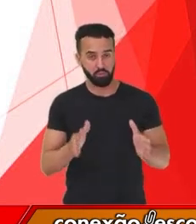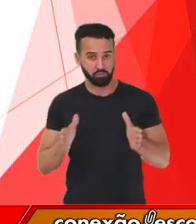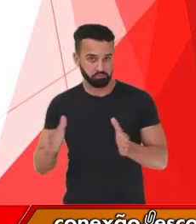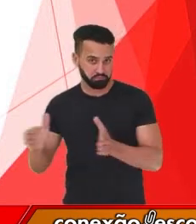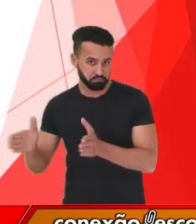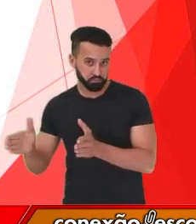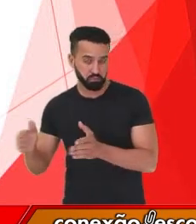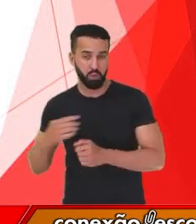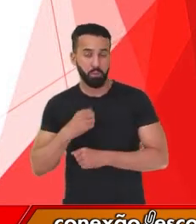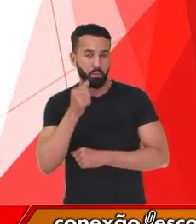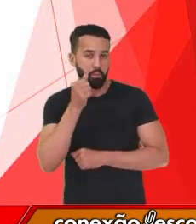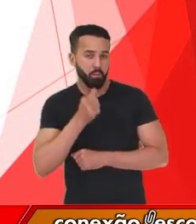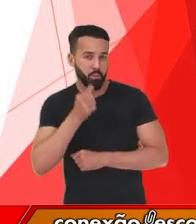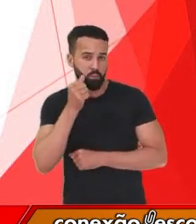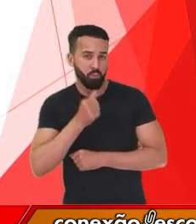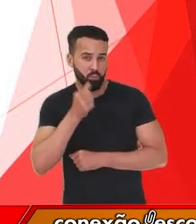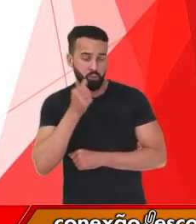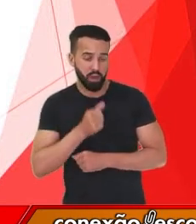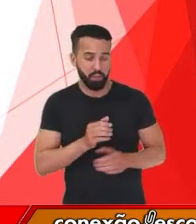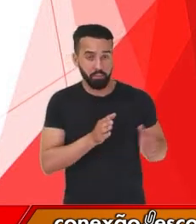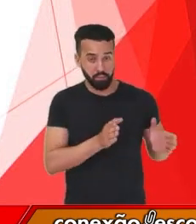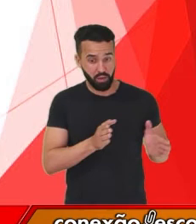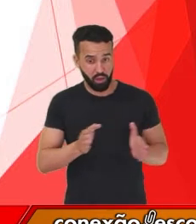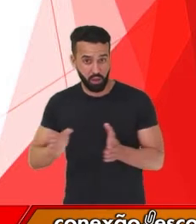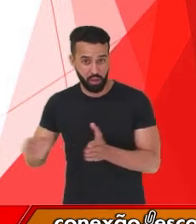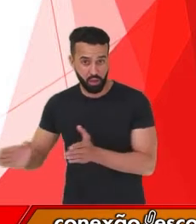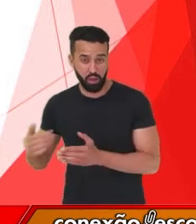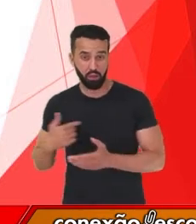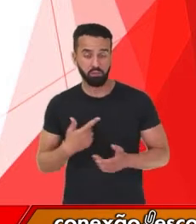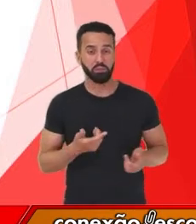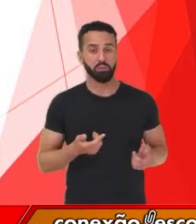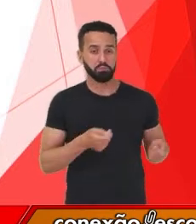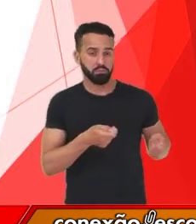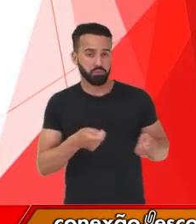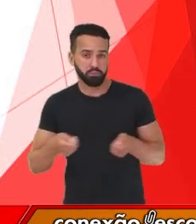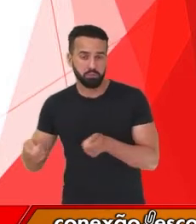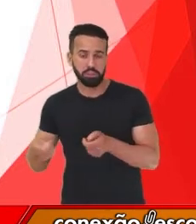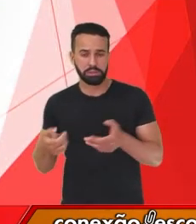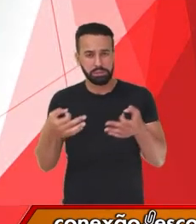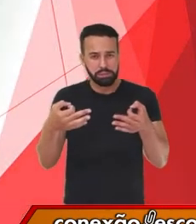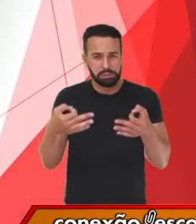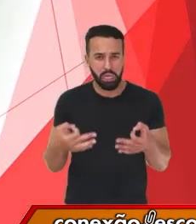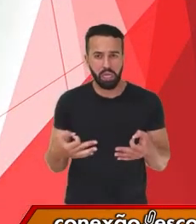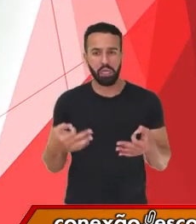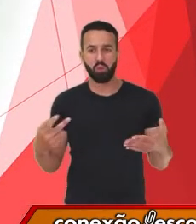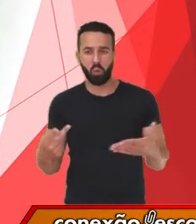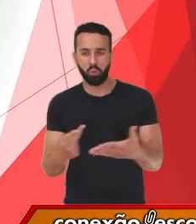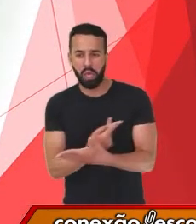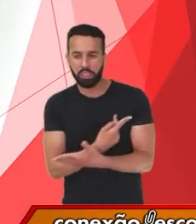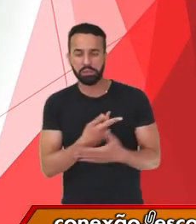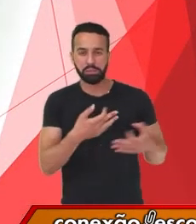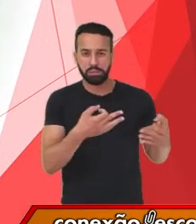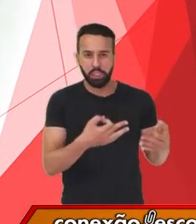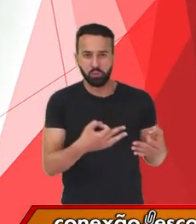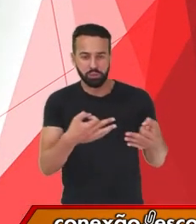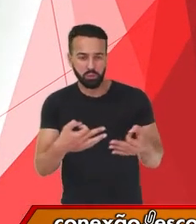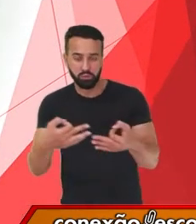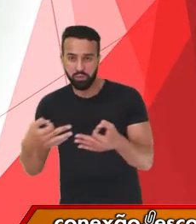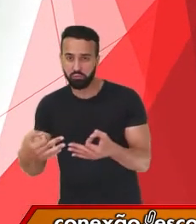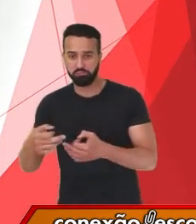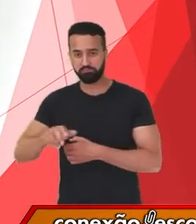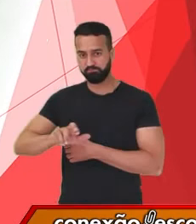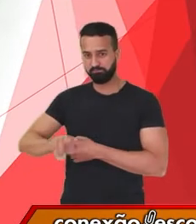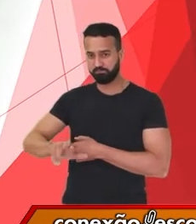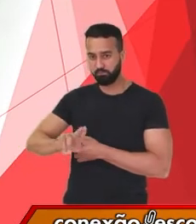as mulheres vão ter um ciclo menstrual regular, com esses intervalos corretíssimos acontecendo. Algumas mulheres têm